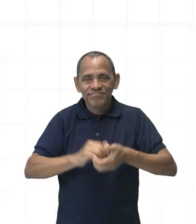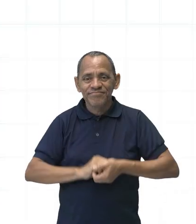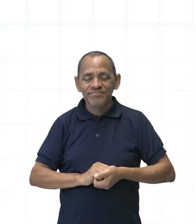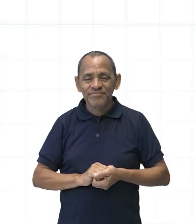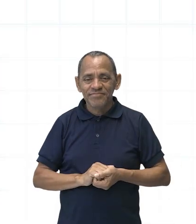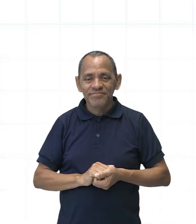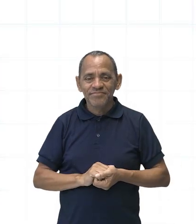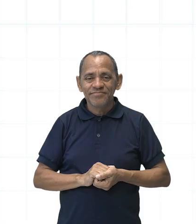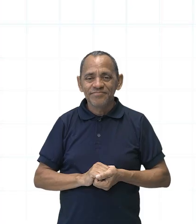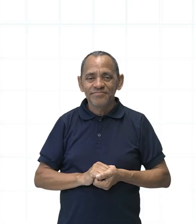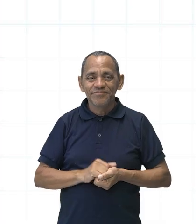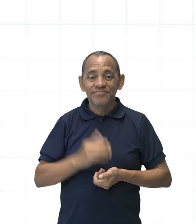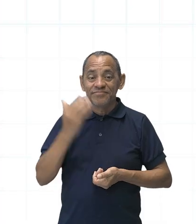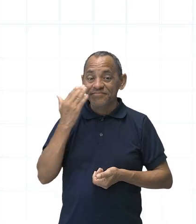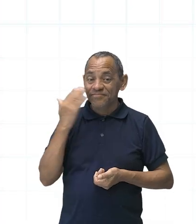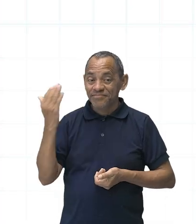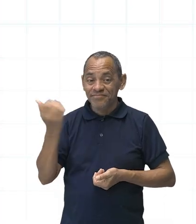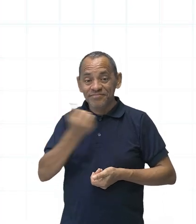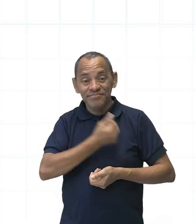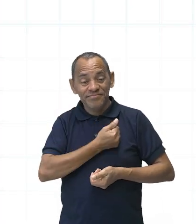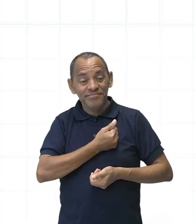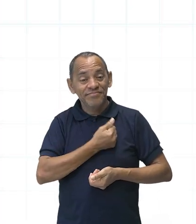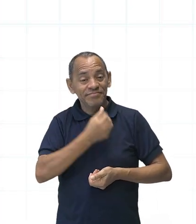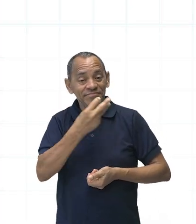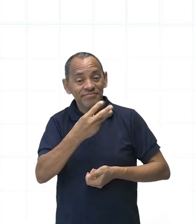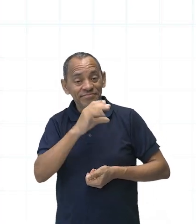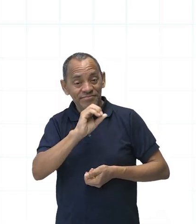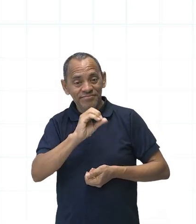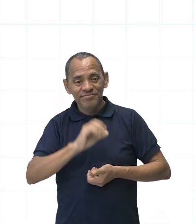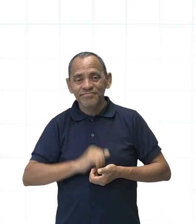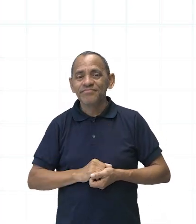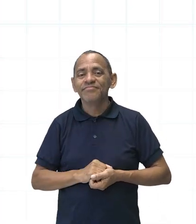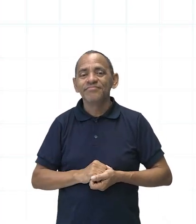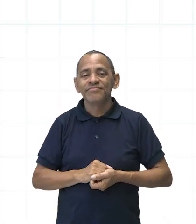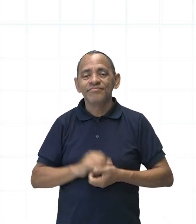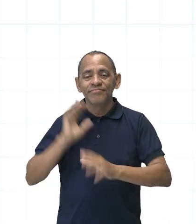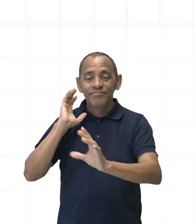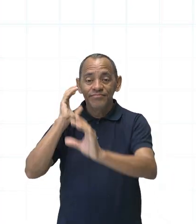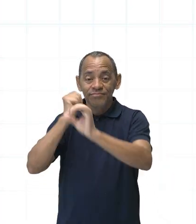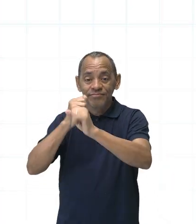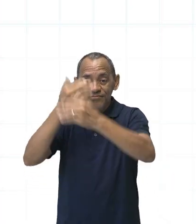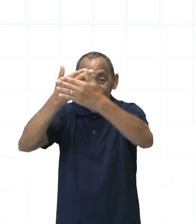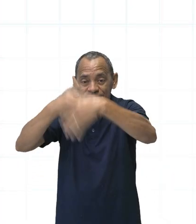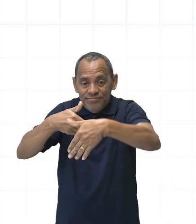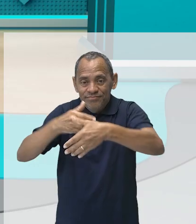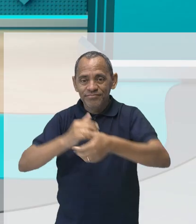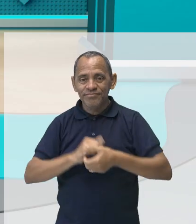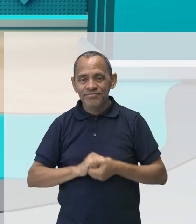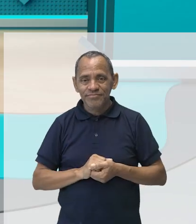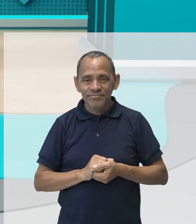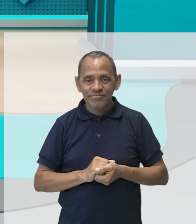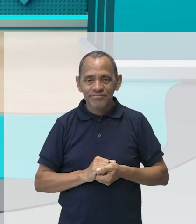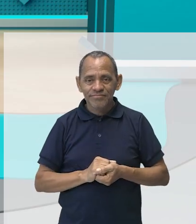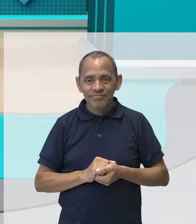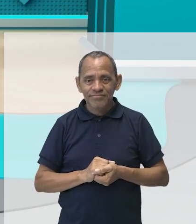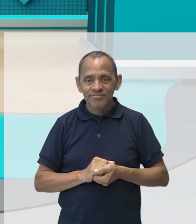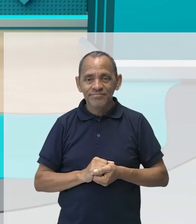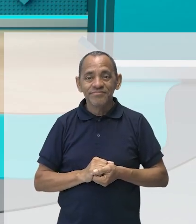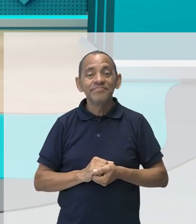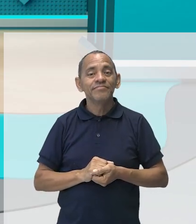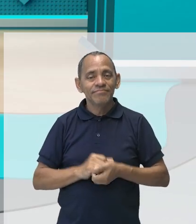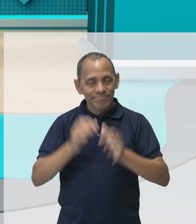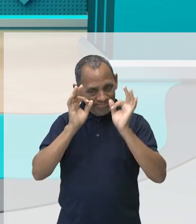hoje. Na nossa aula de número 30, nós teremos revisão e avaliação. Então,